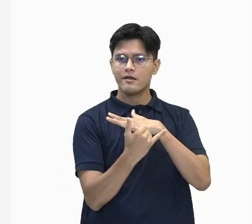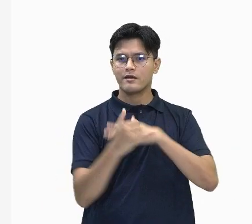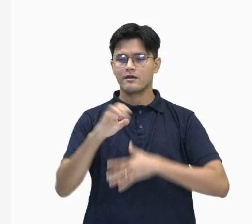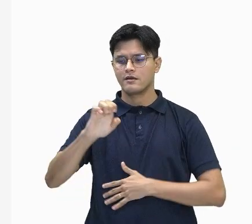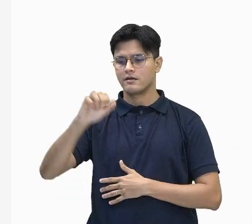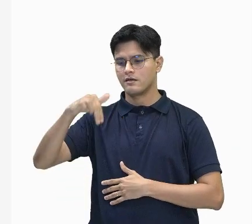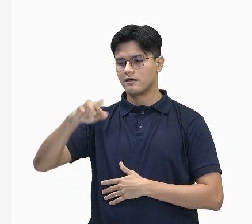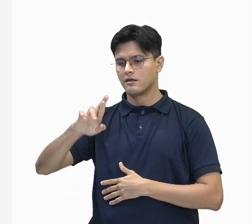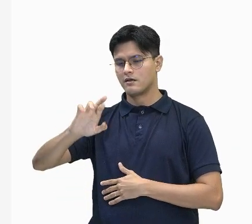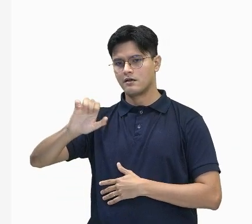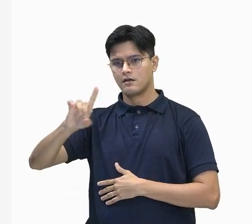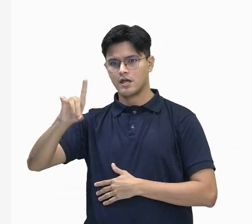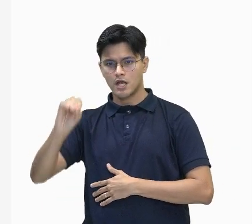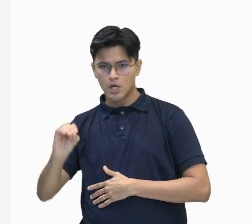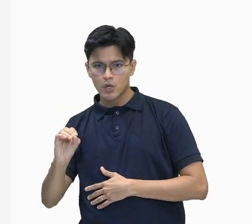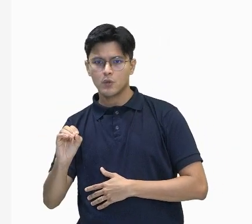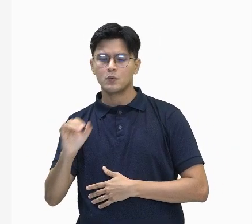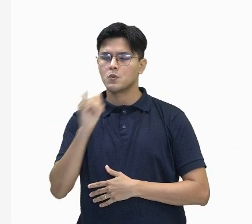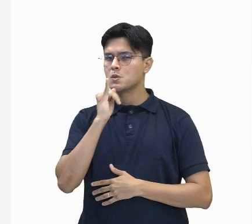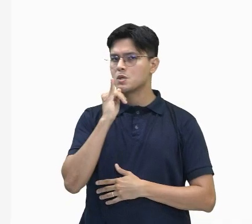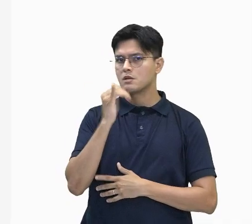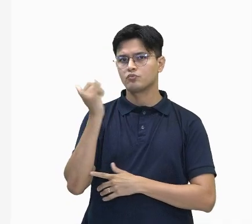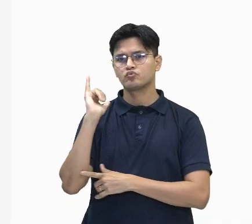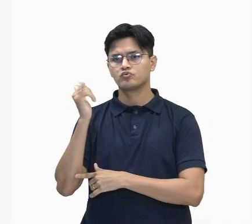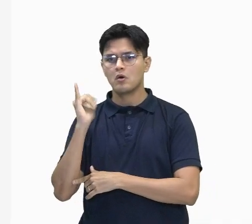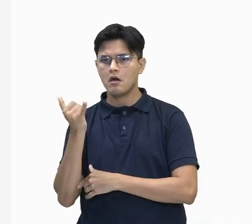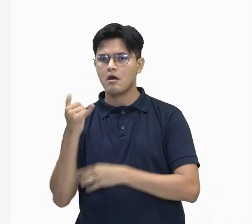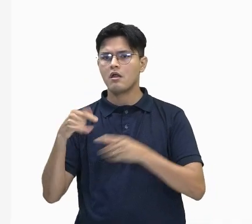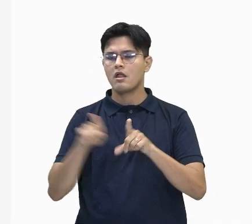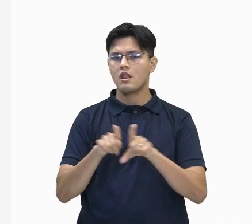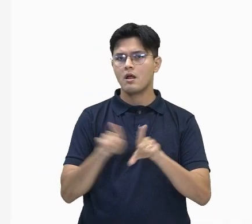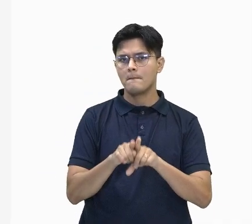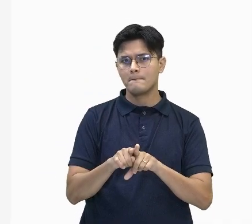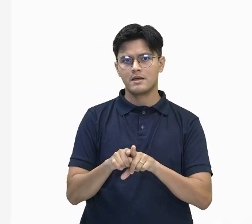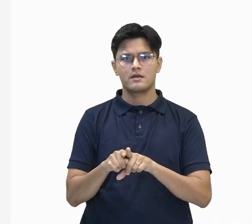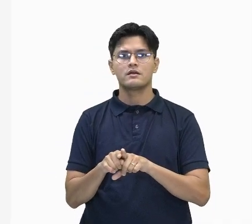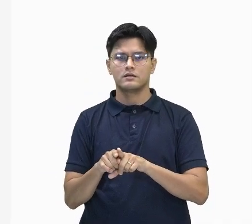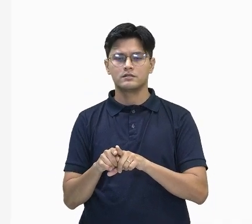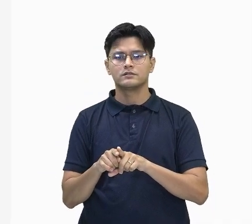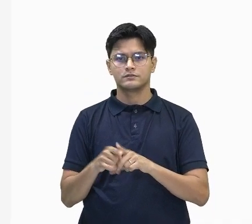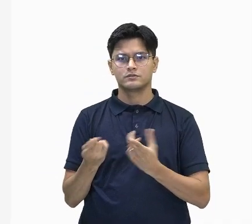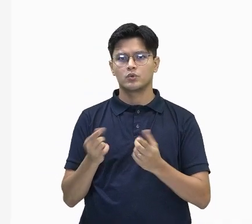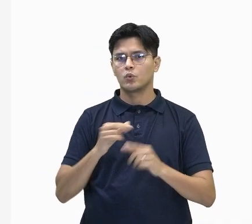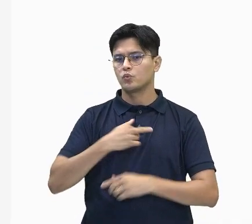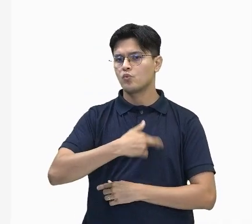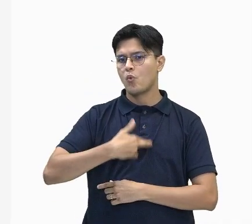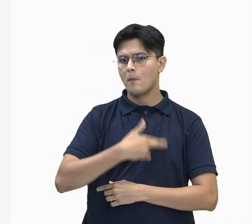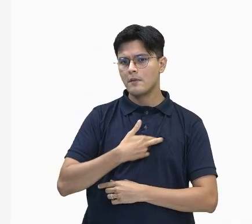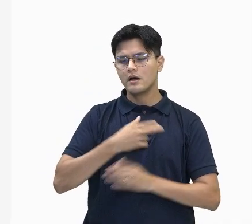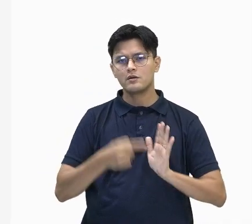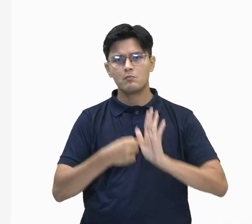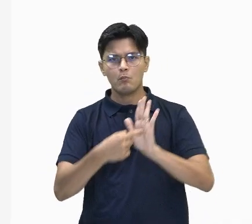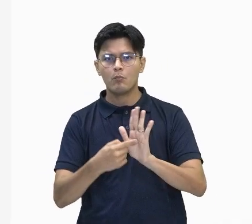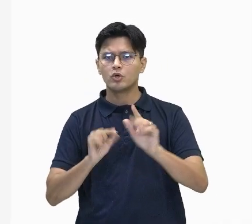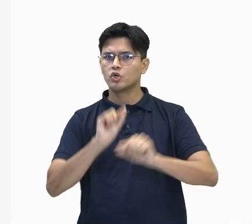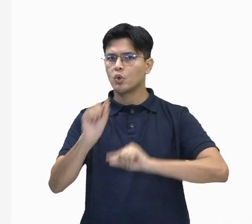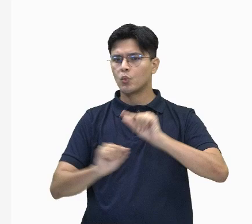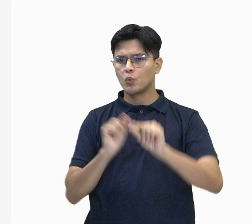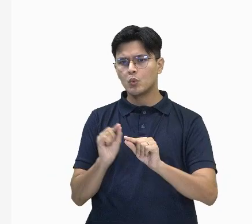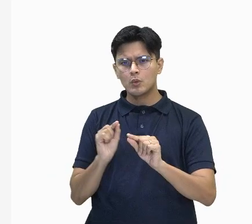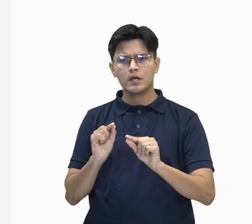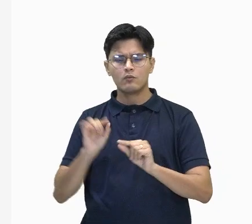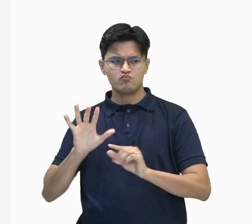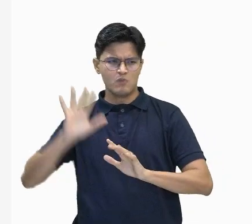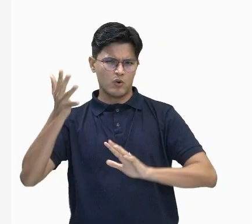contos, com uma trama bem densa, bem complexa, mostrando exatamente essa